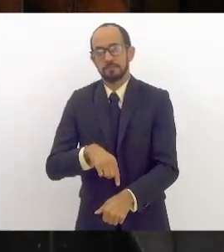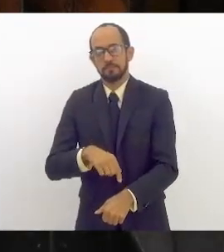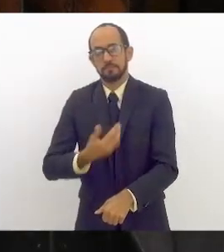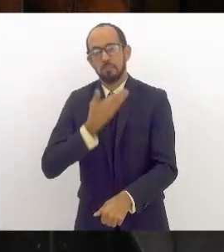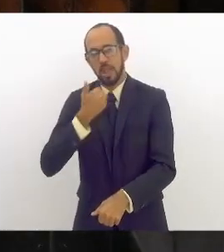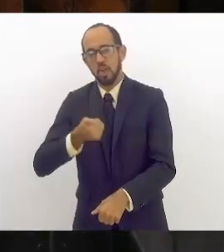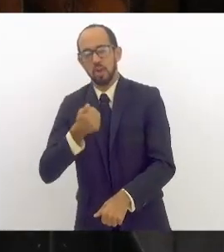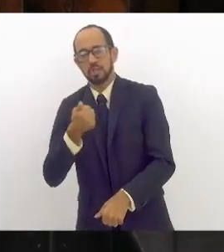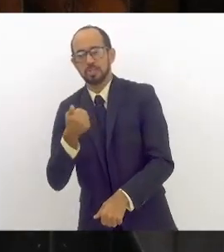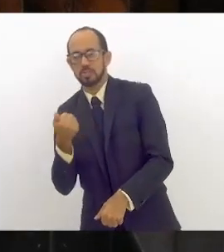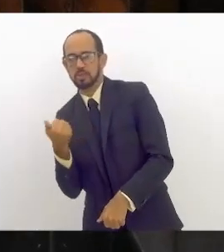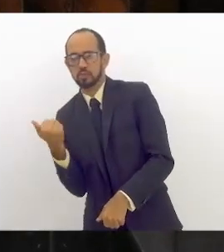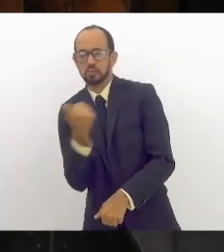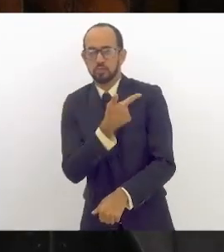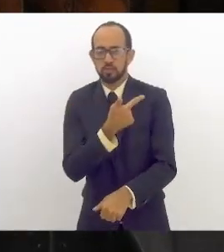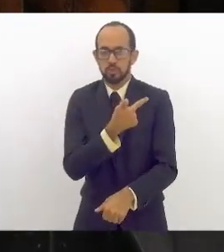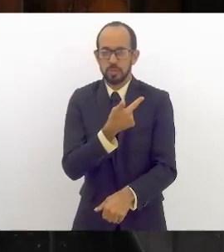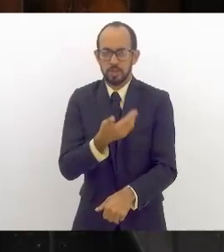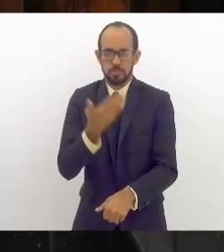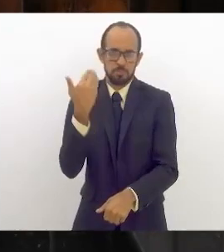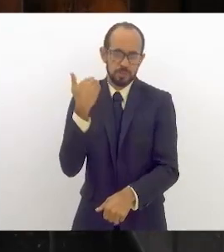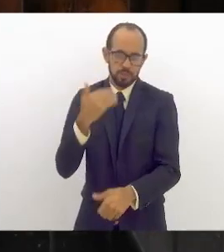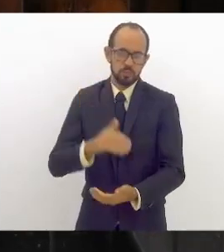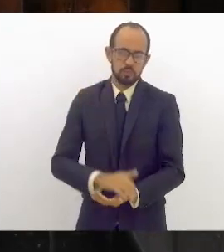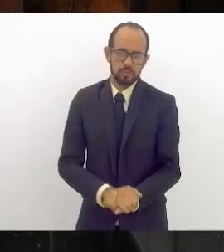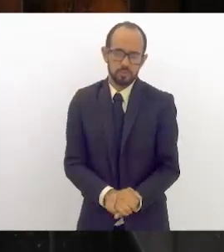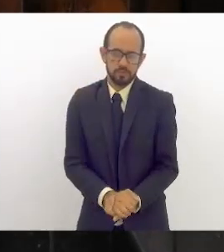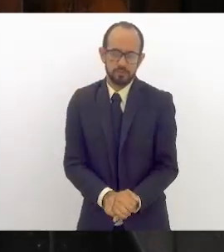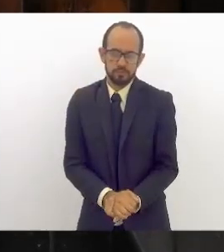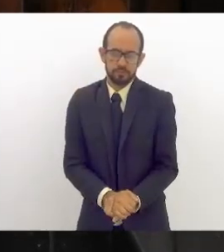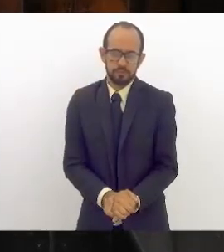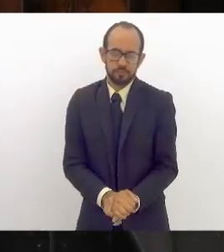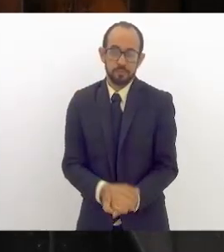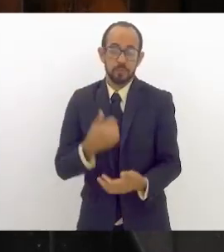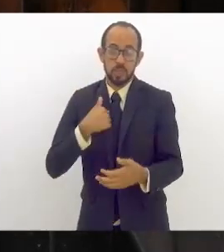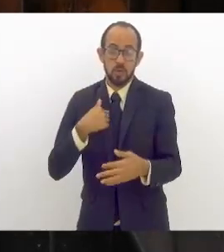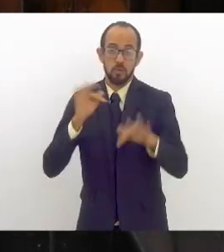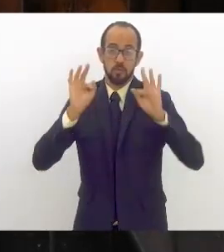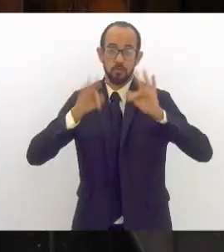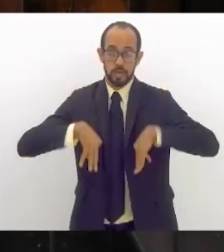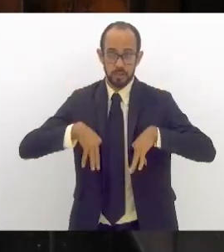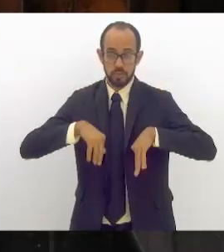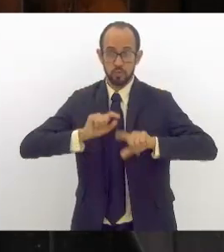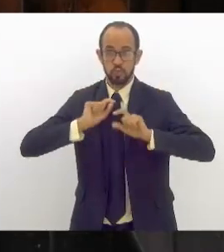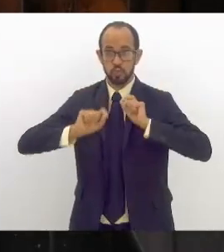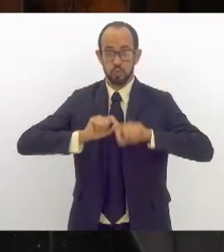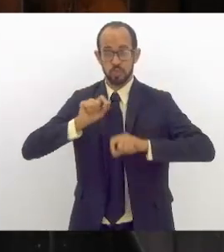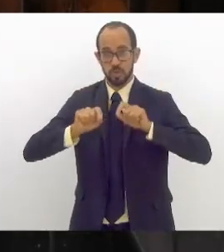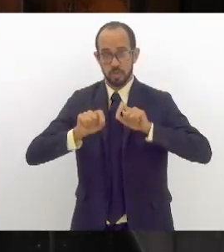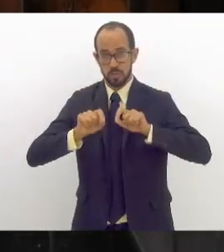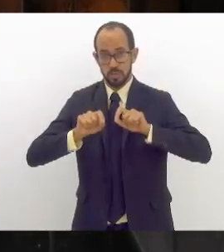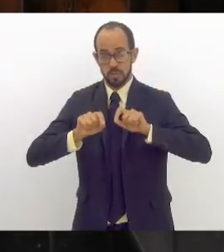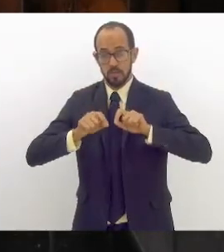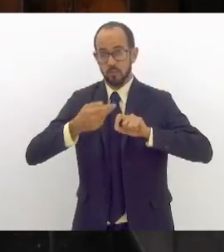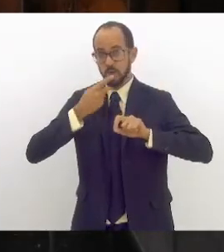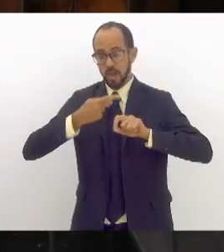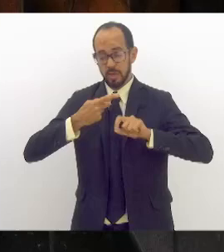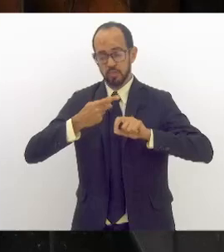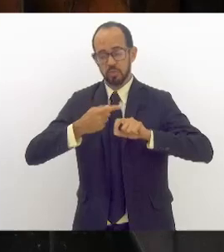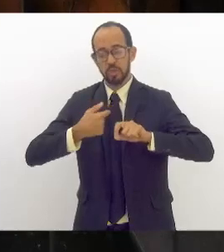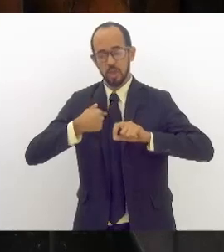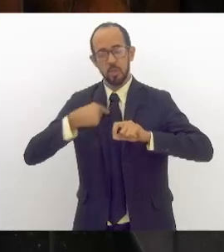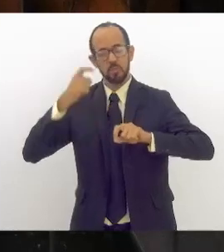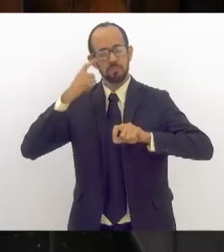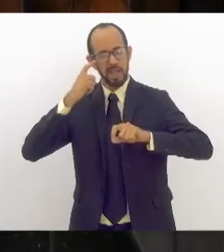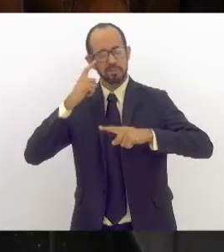melhores e eu encerro a minha fala com muito muito otimismo dentro